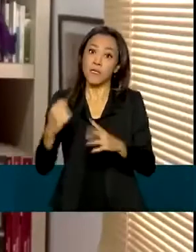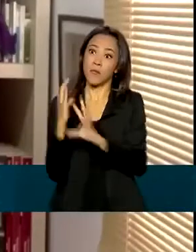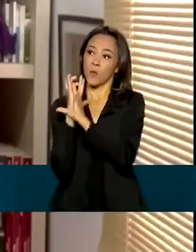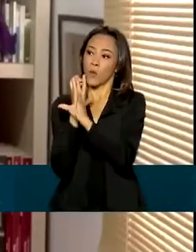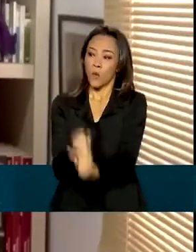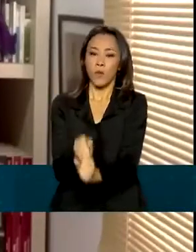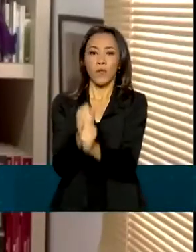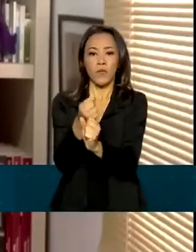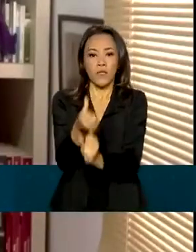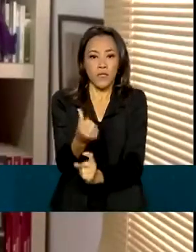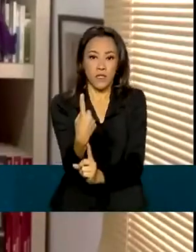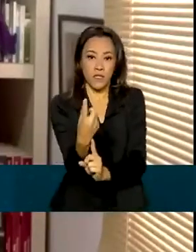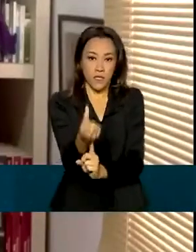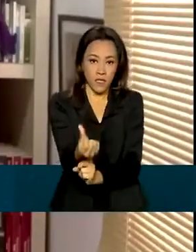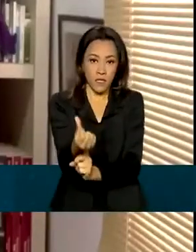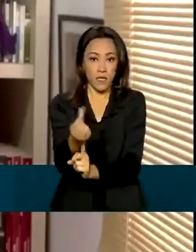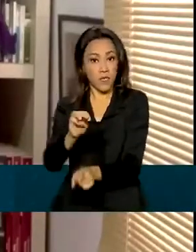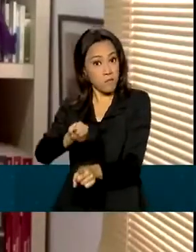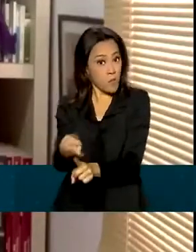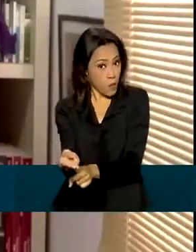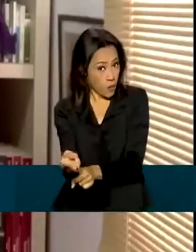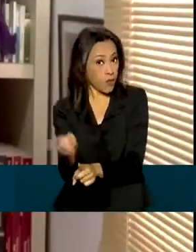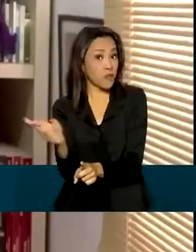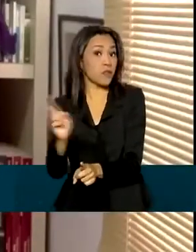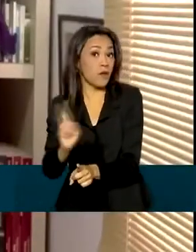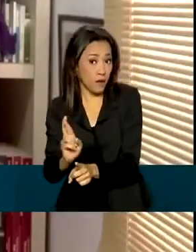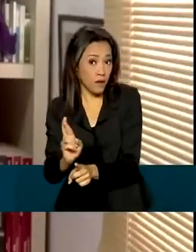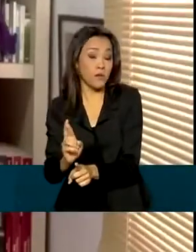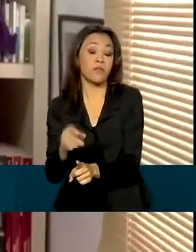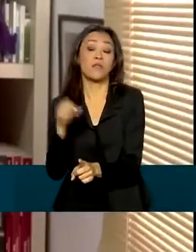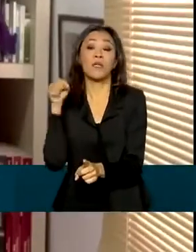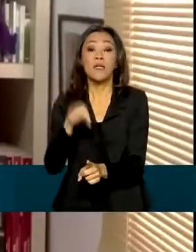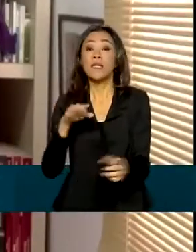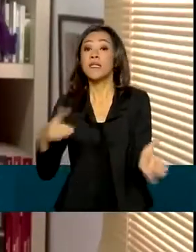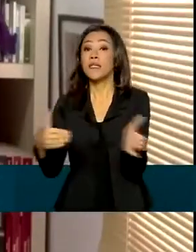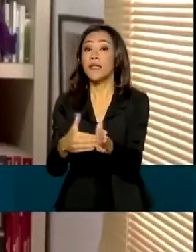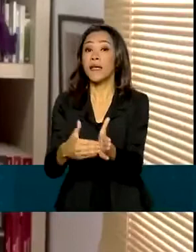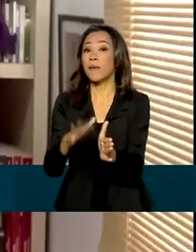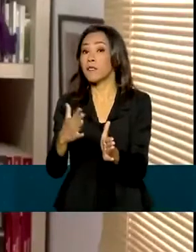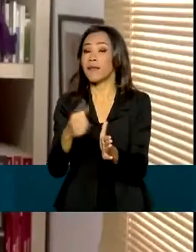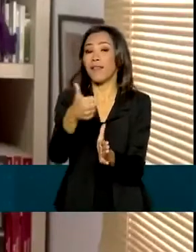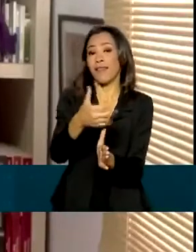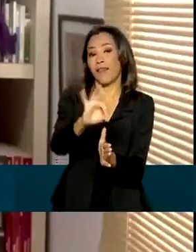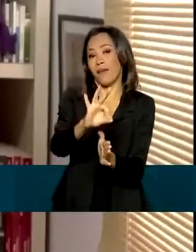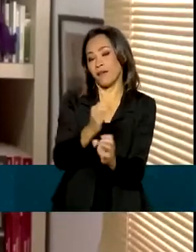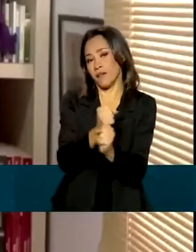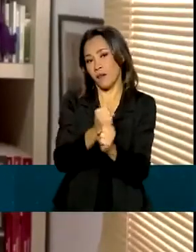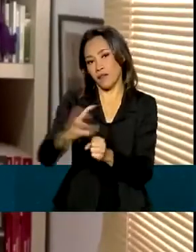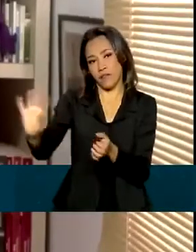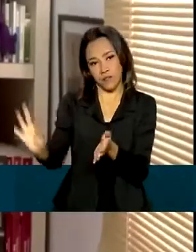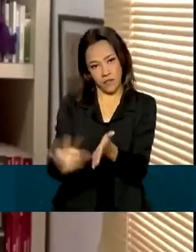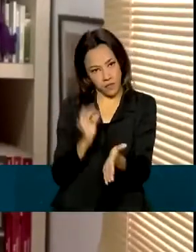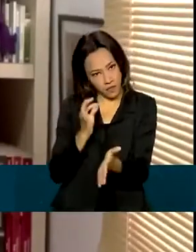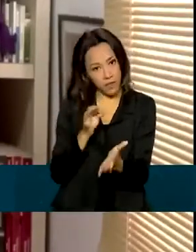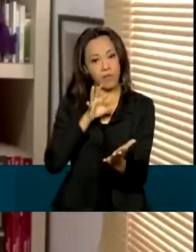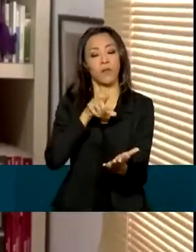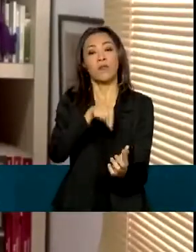de até 16 milhões de reais e a Startup deve ter no máximo 10 anos de inscrição no Cadastro Nacional